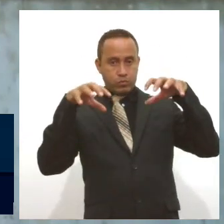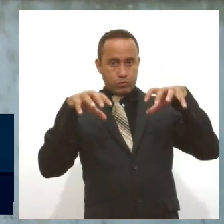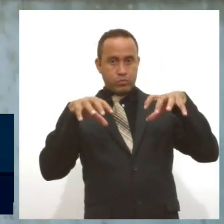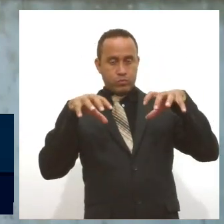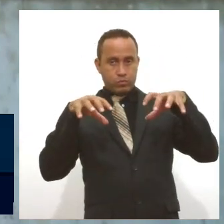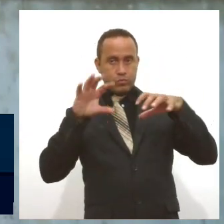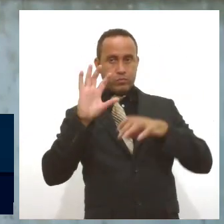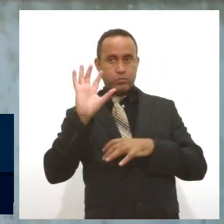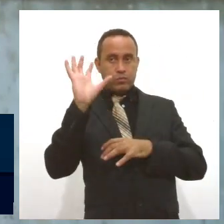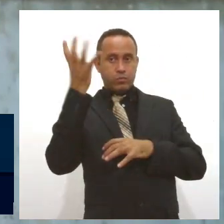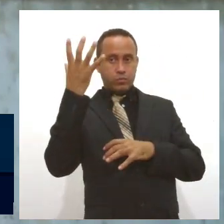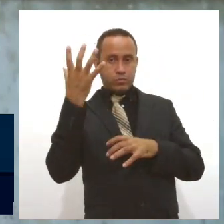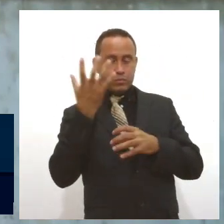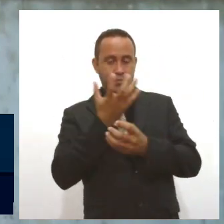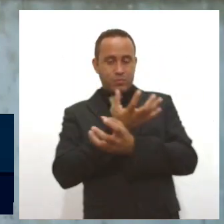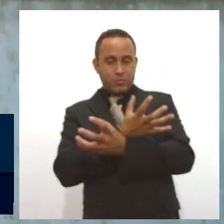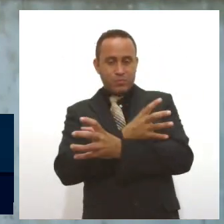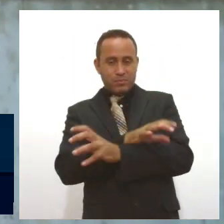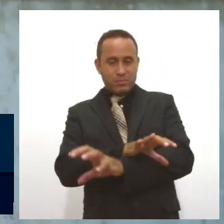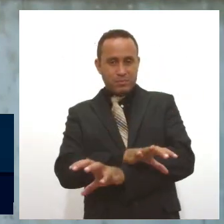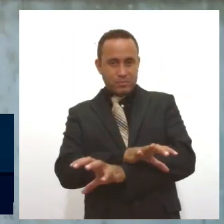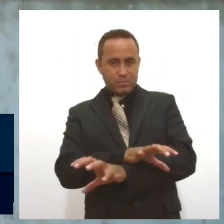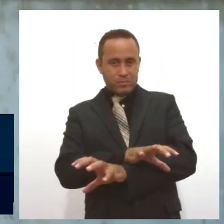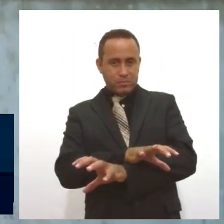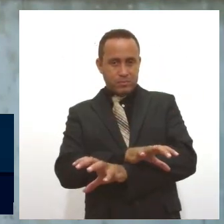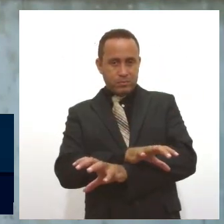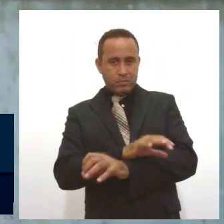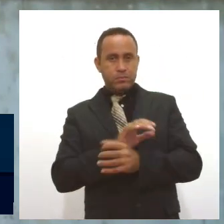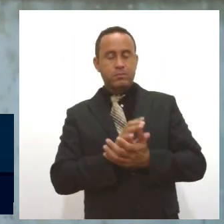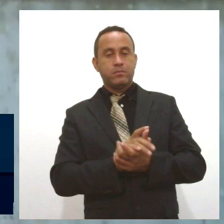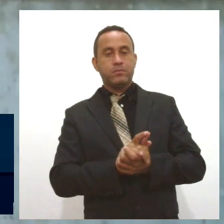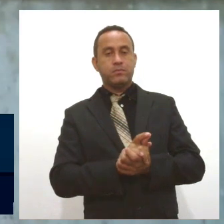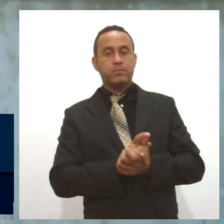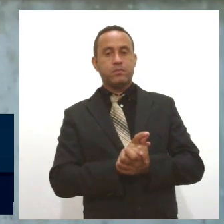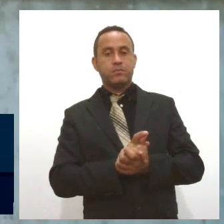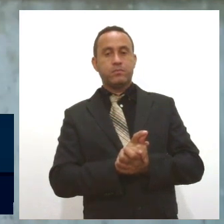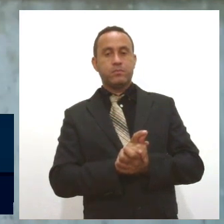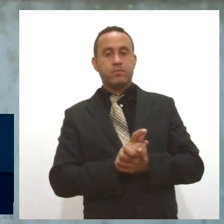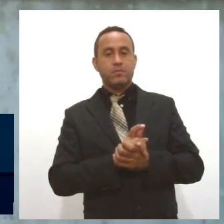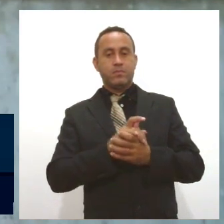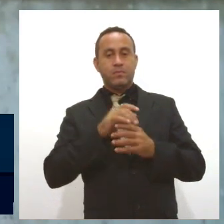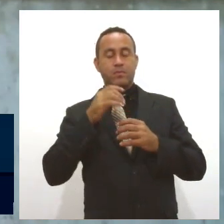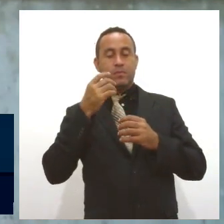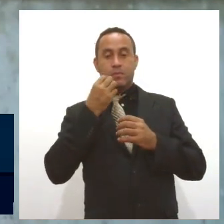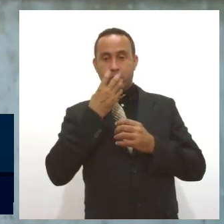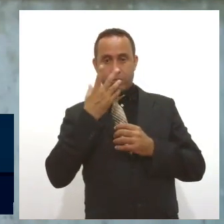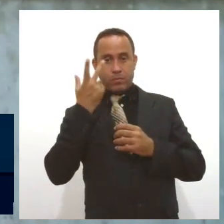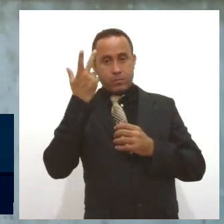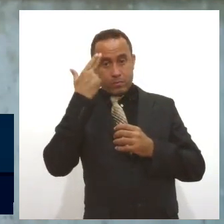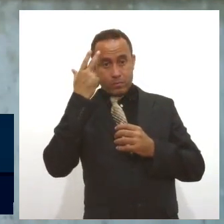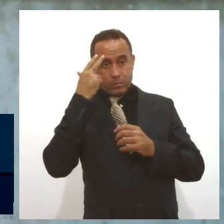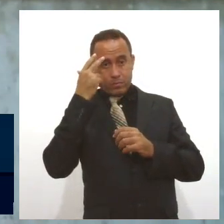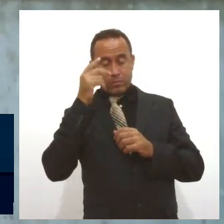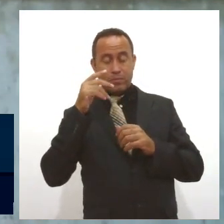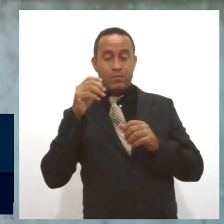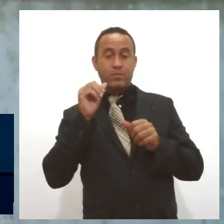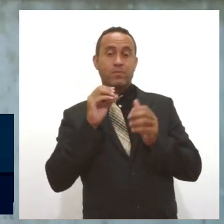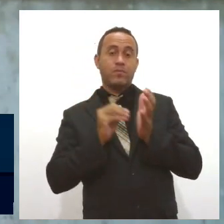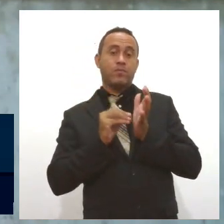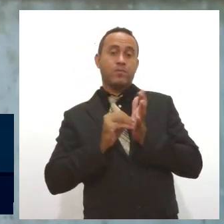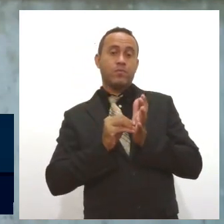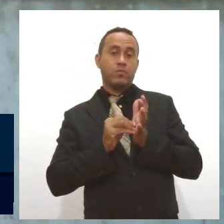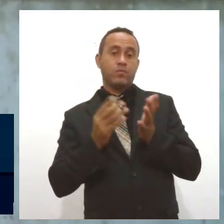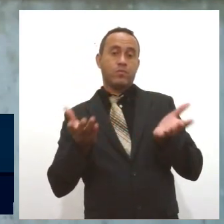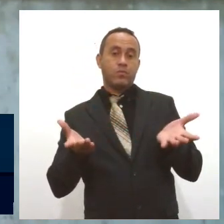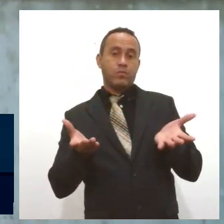mudanças climáticas, essas secas, elas deixaram de ser cíclicas, que é um fenômeno natural, e passaram a ser cada vez mais recorrentes.